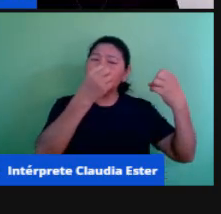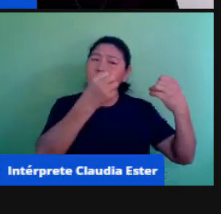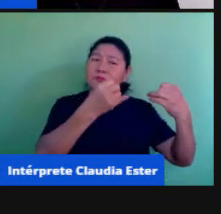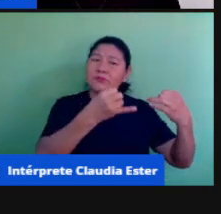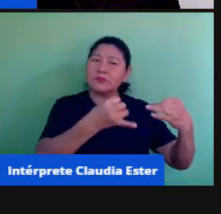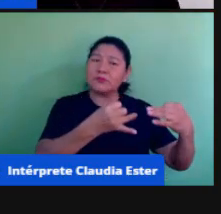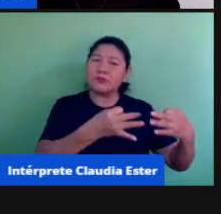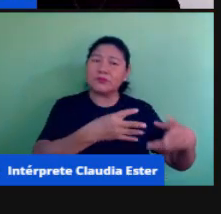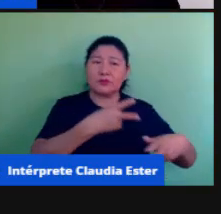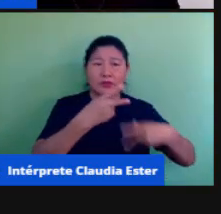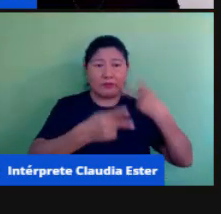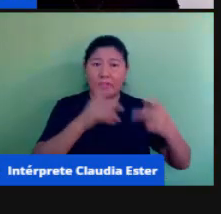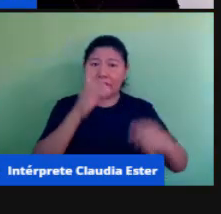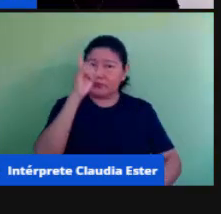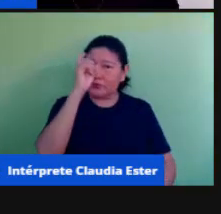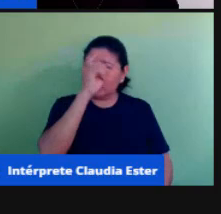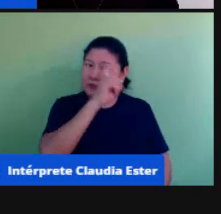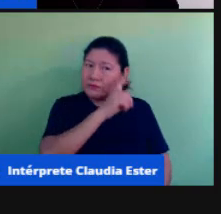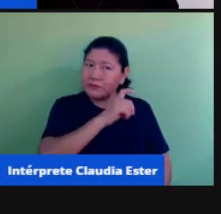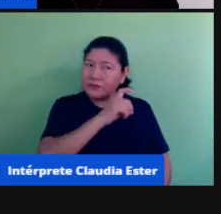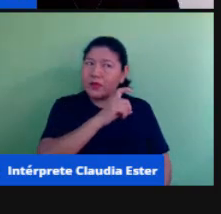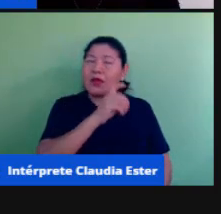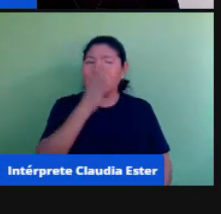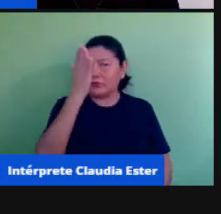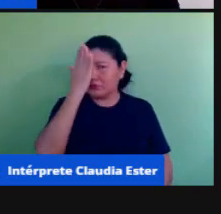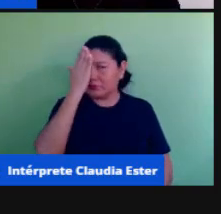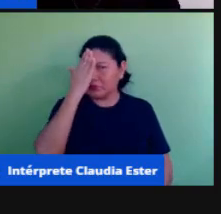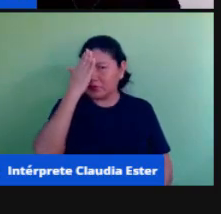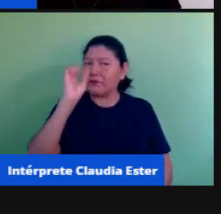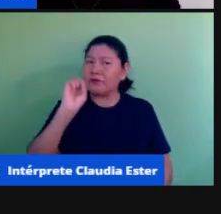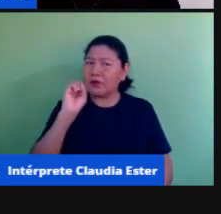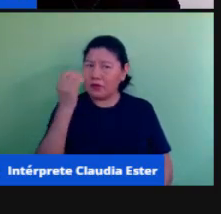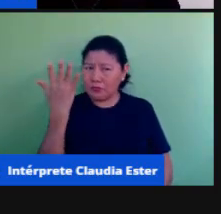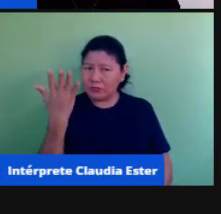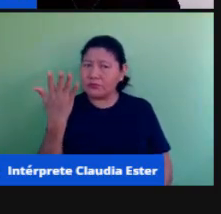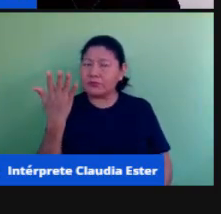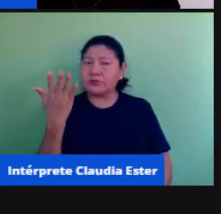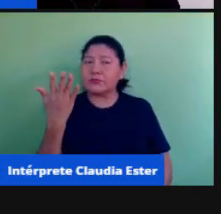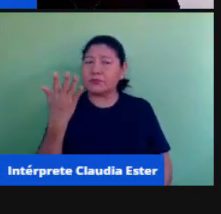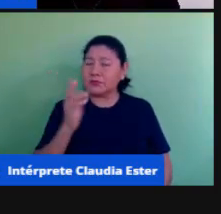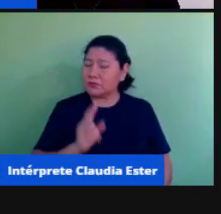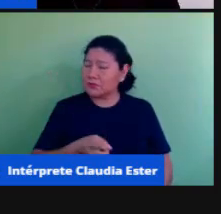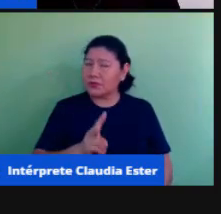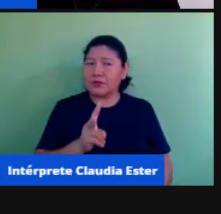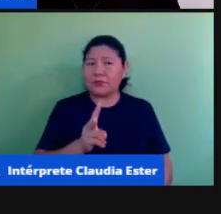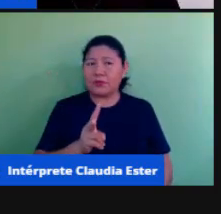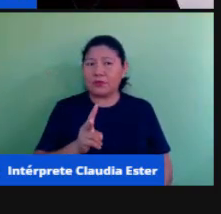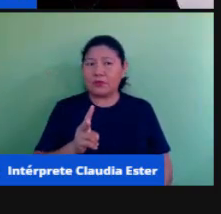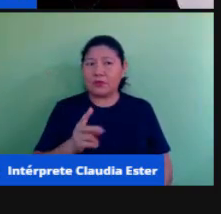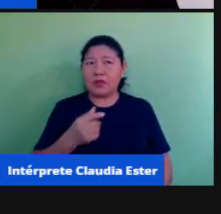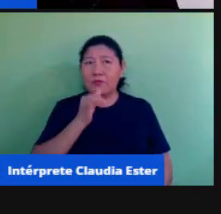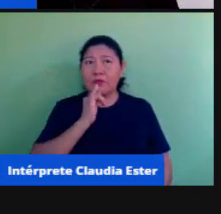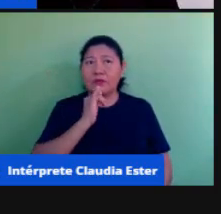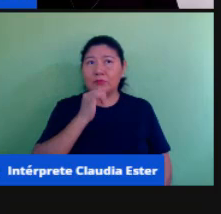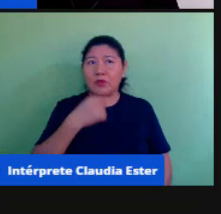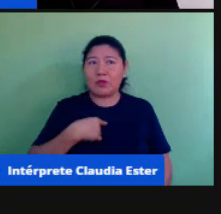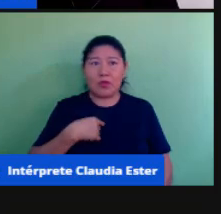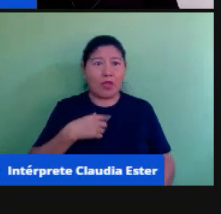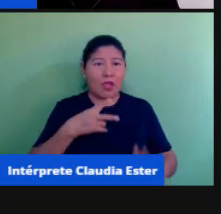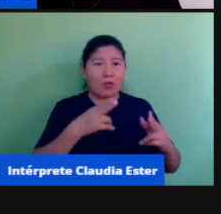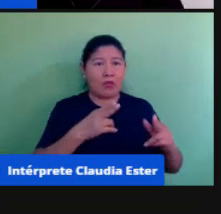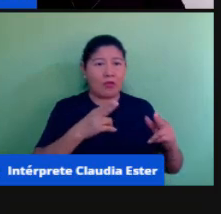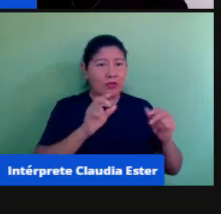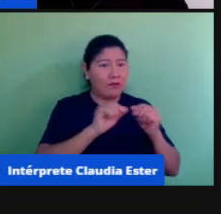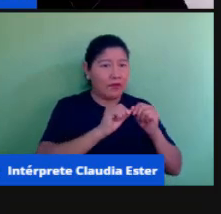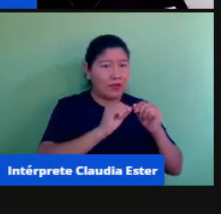dificuldades, eu sei que vão acontecer, assim, não vai ser da forma como eu faço na minha escola,